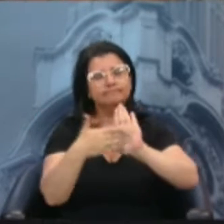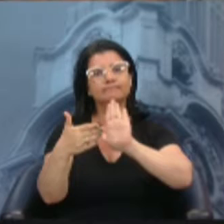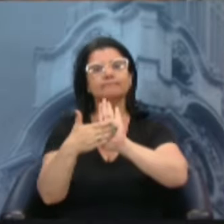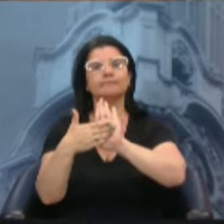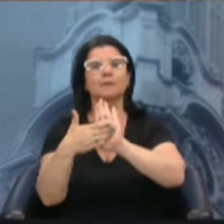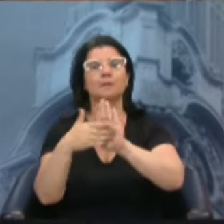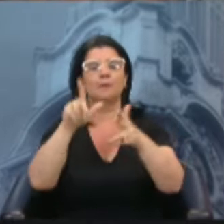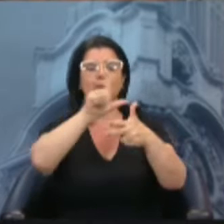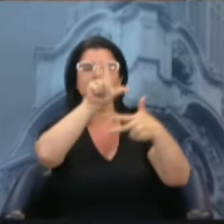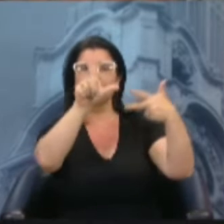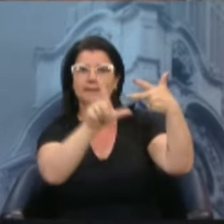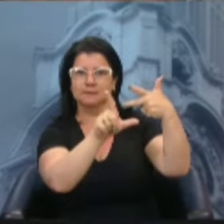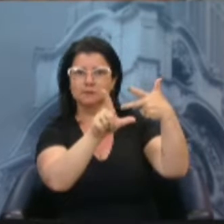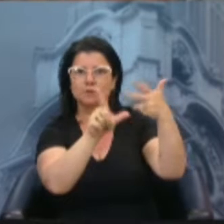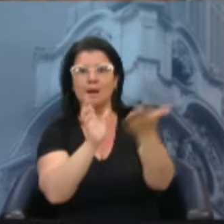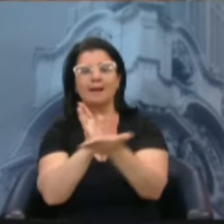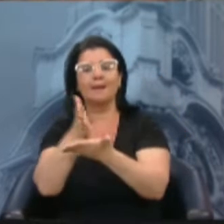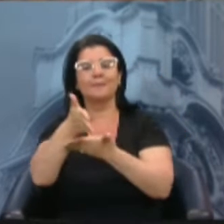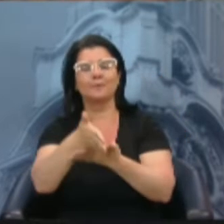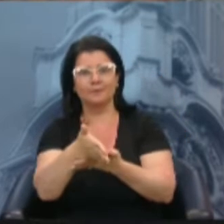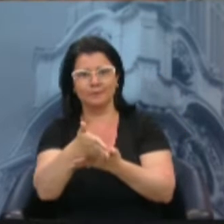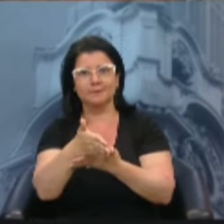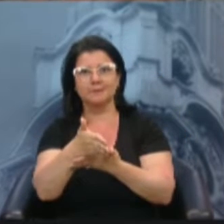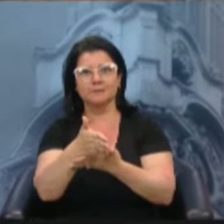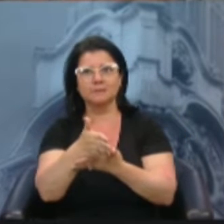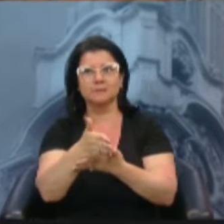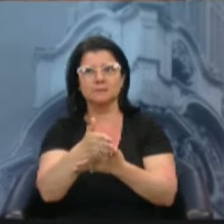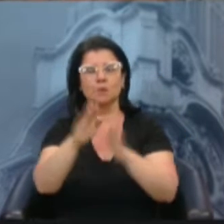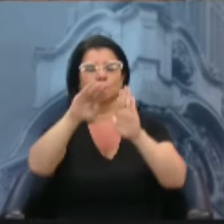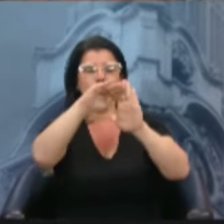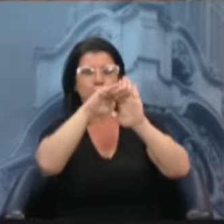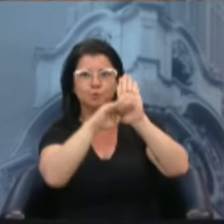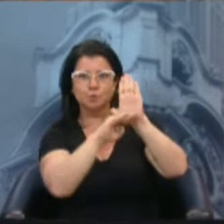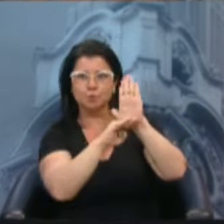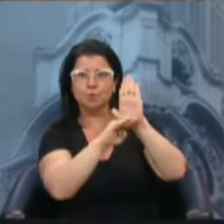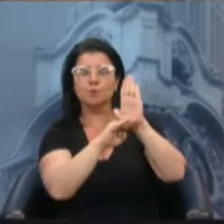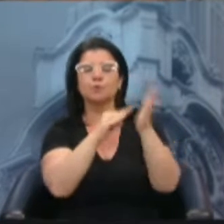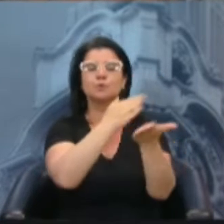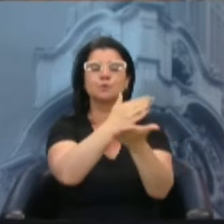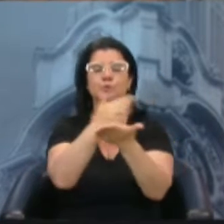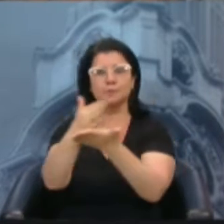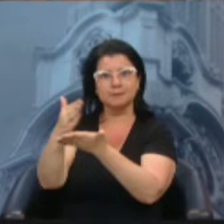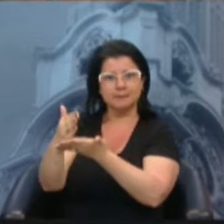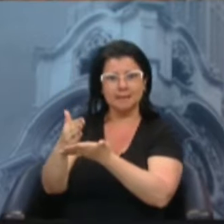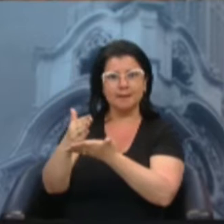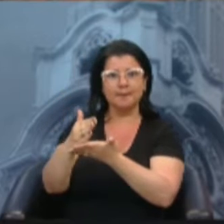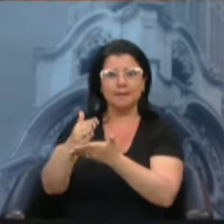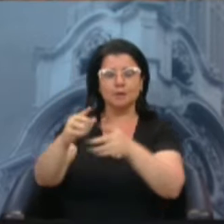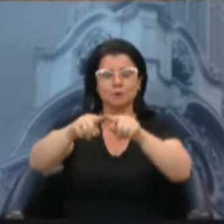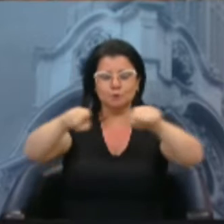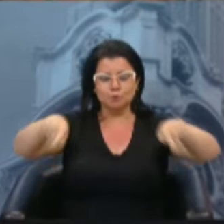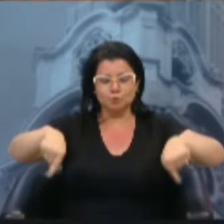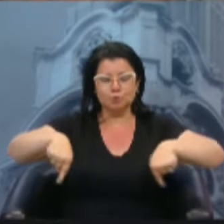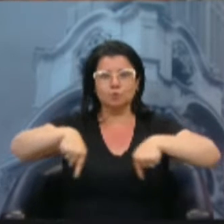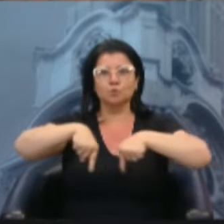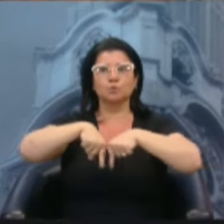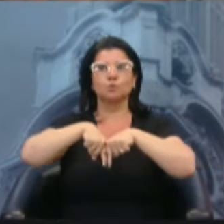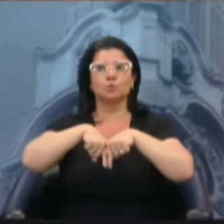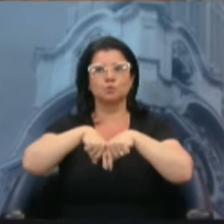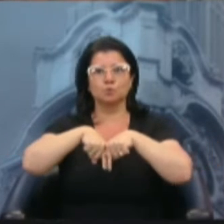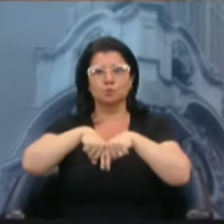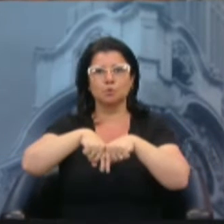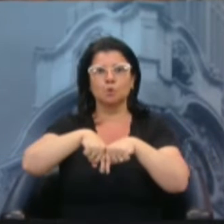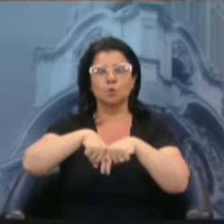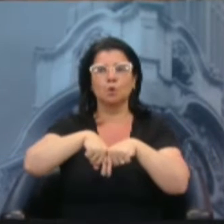aprovação junto ao órgão municipal do cronograma e, né, o parcelamento de solo e demolição do Estádio Olímpico. Em não